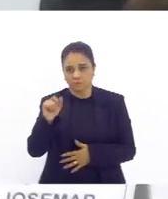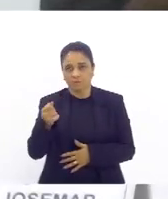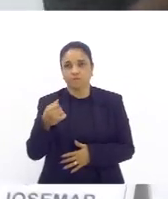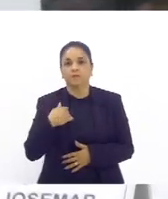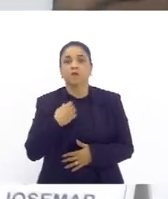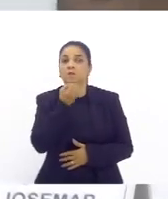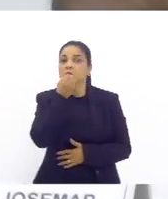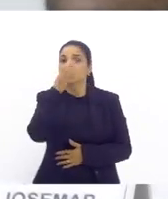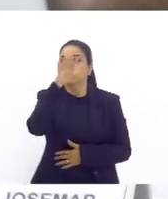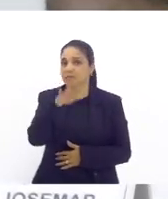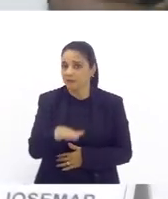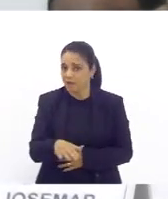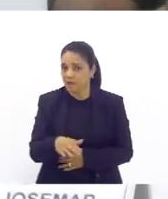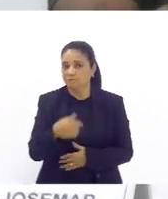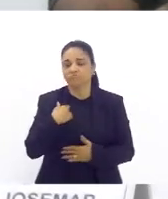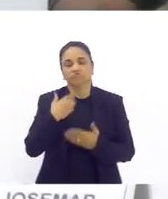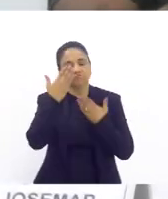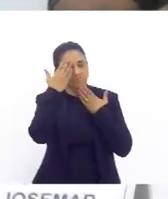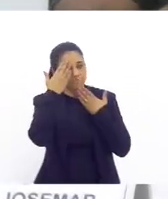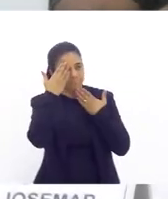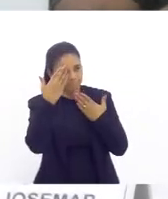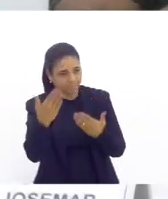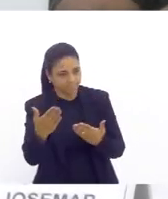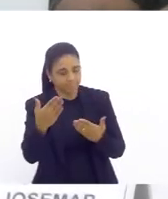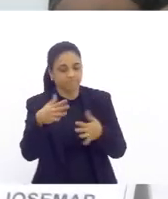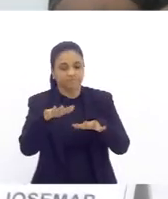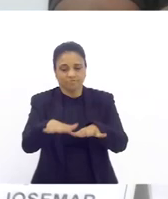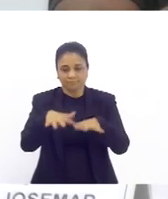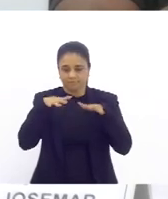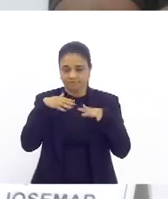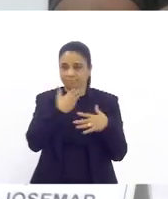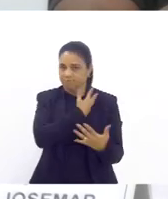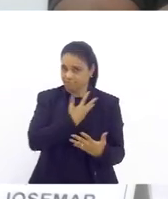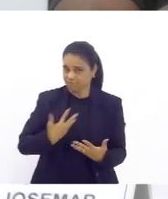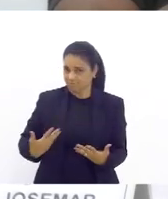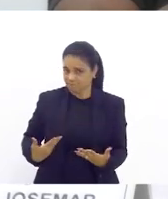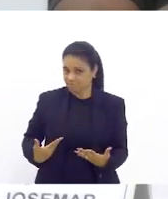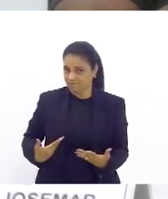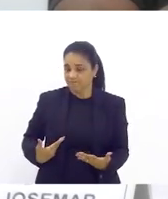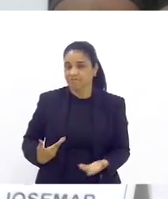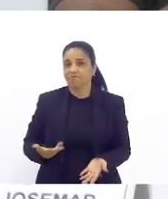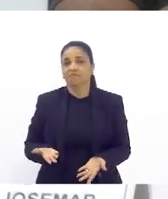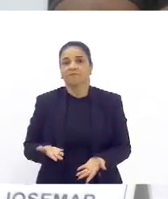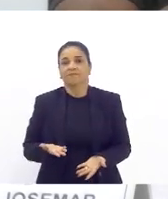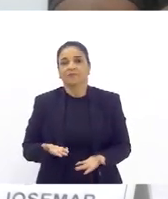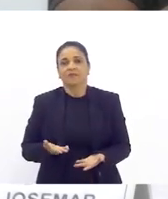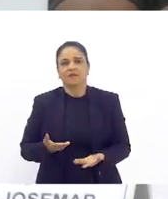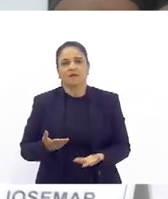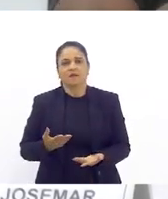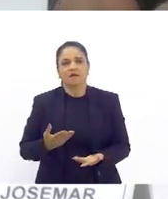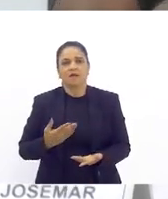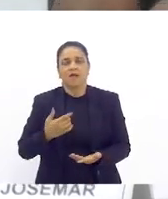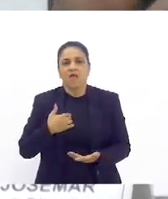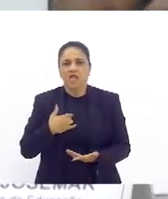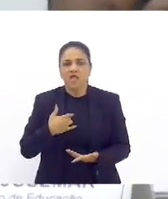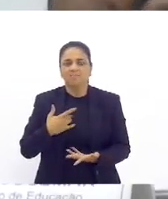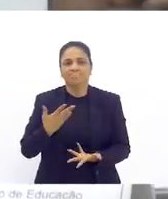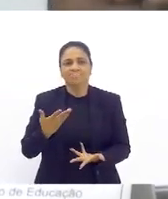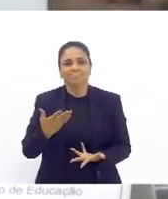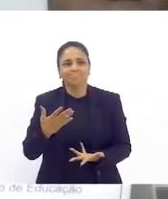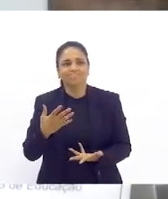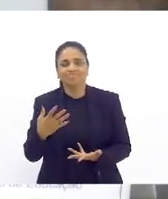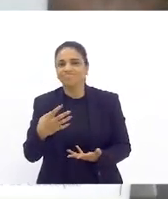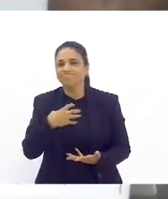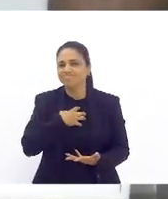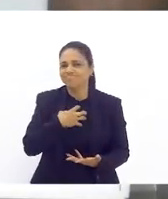Boa tarde eu queria agradecer essa audiência pública e eu acho muito desagradável né o fato